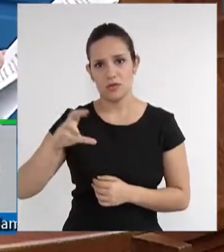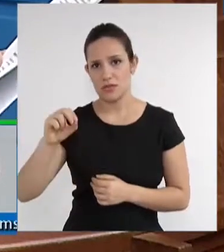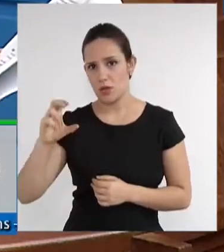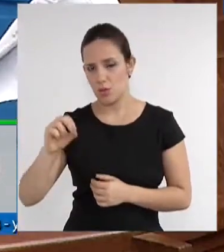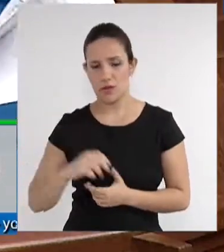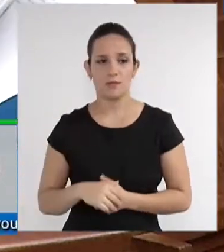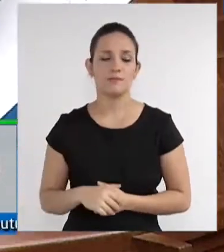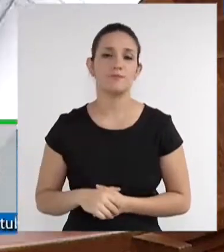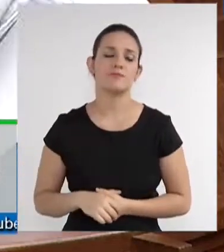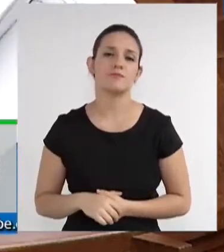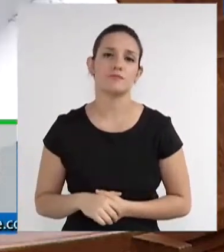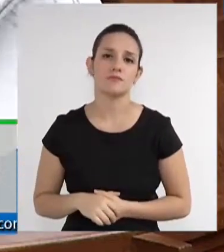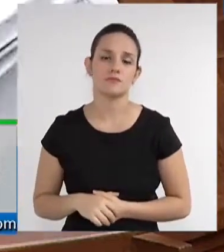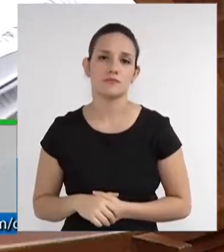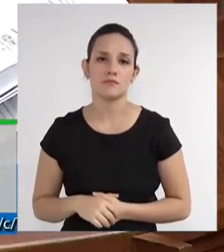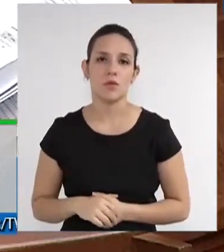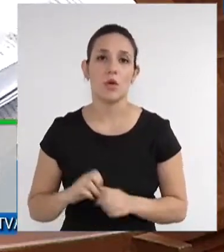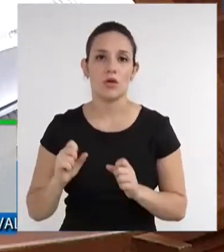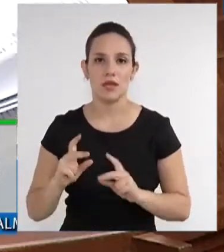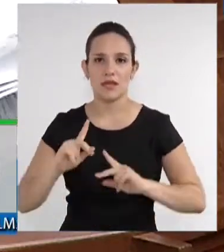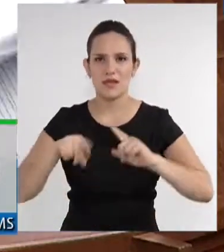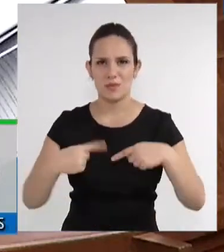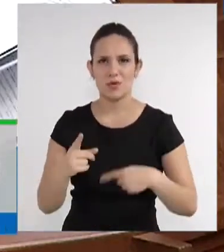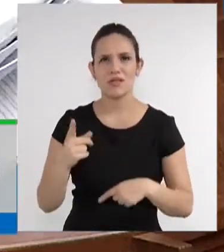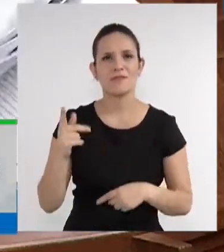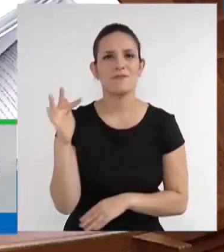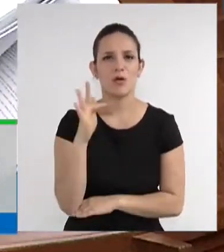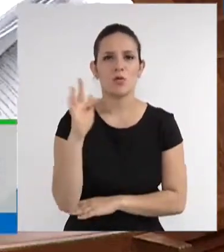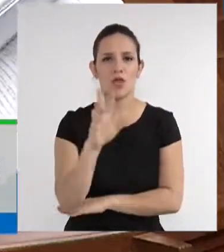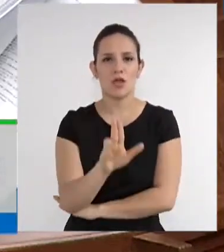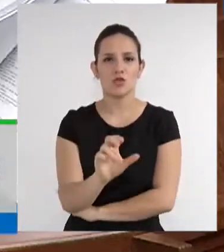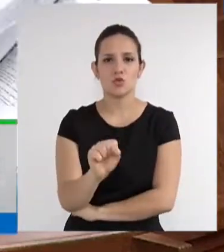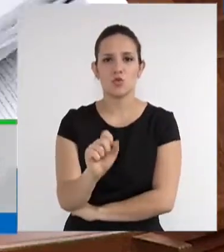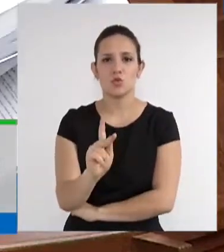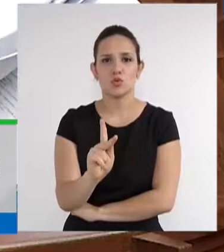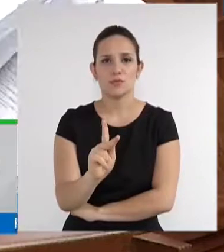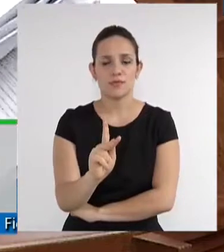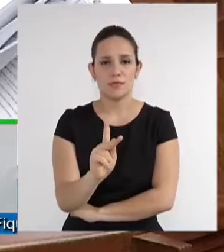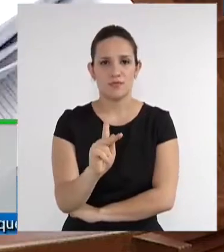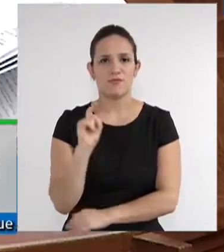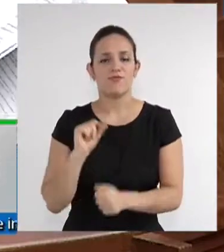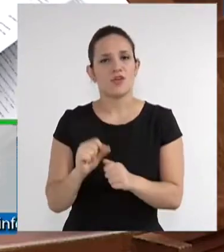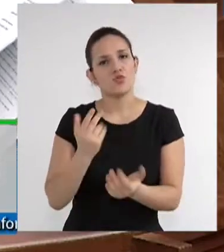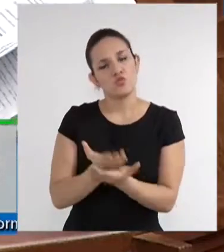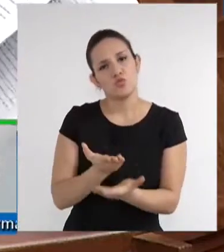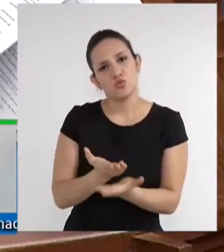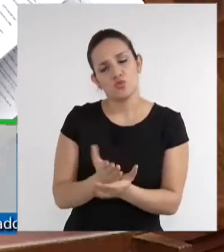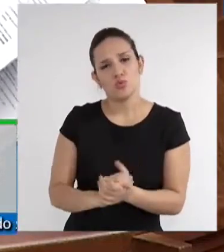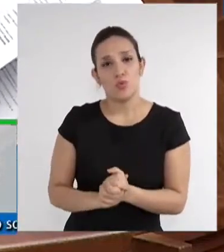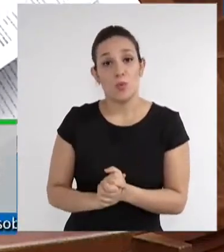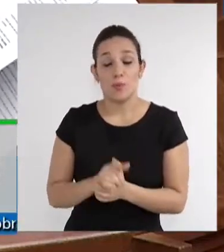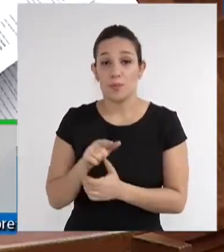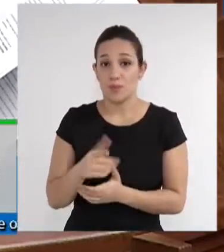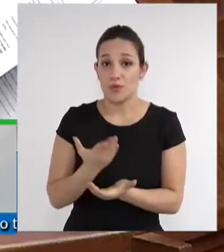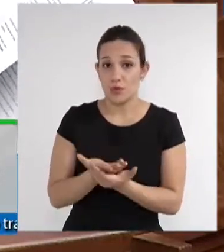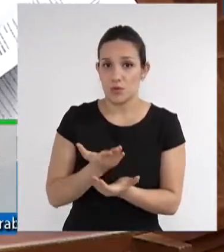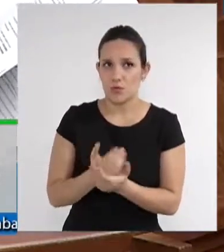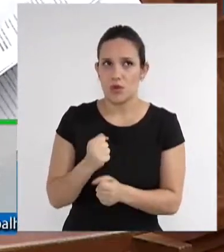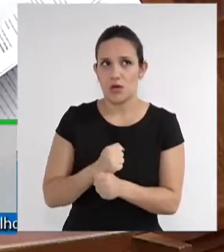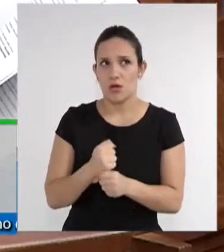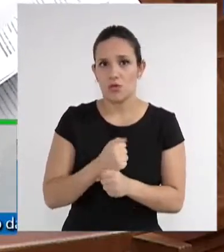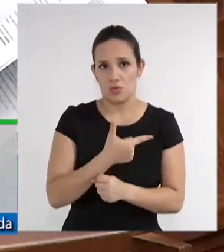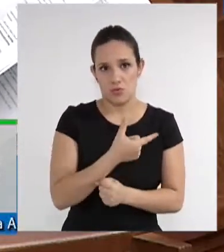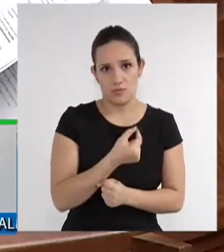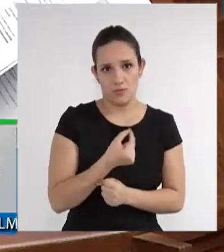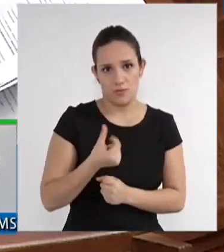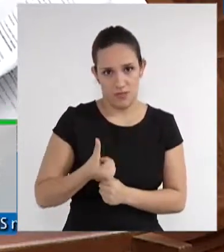14.351,50. E aí também a USP fez um estudo também, desenvolveu um estudo, esse estudo em